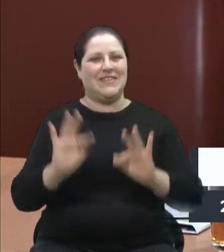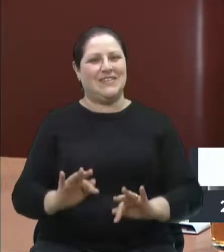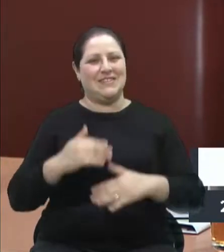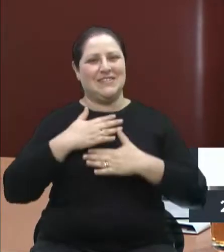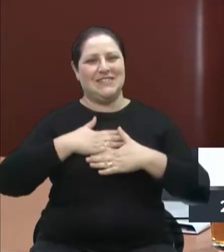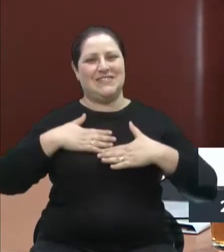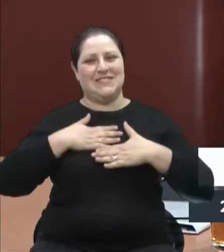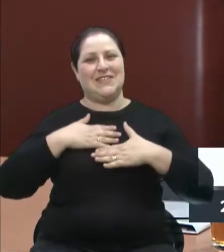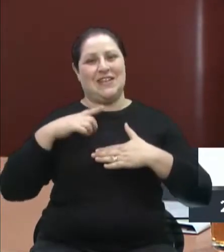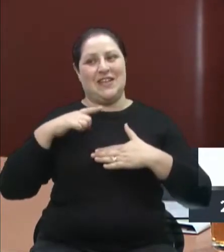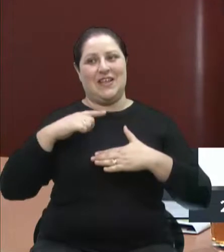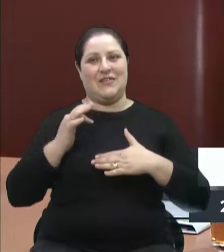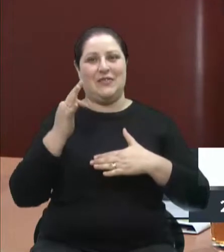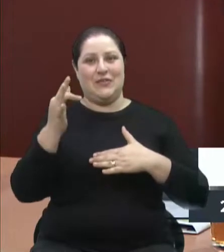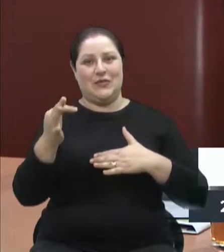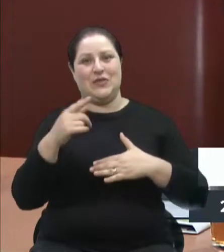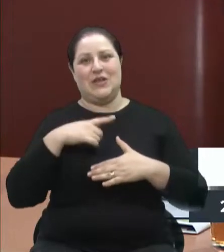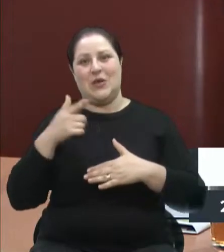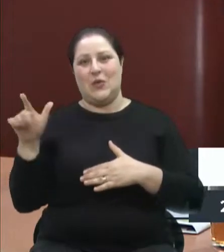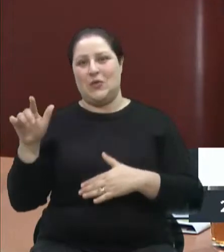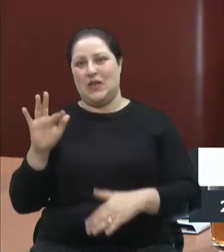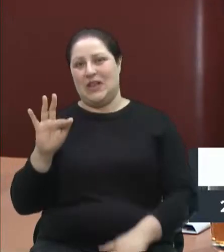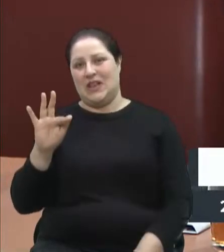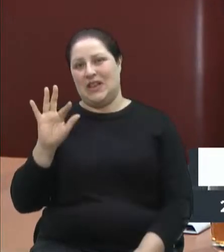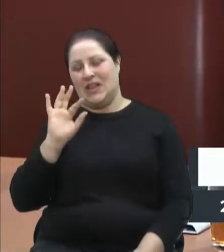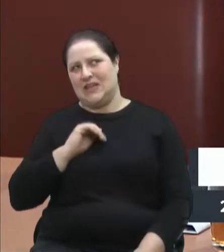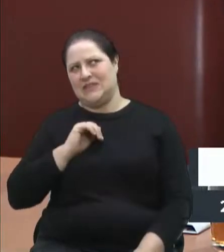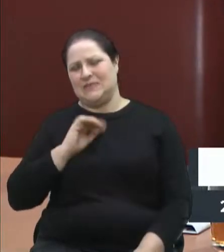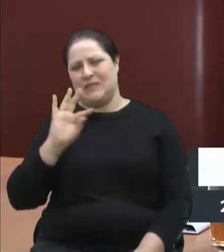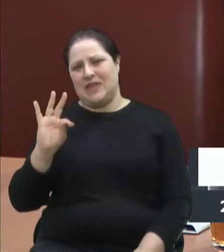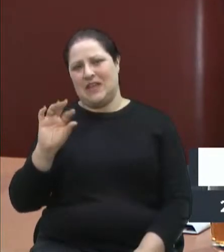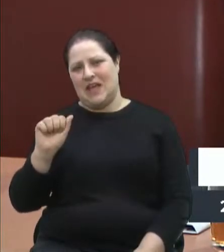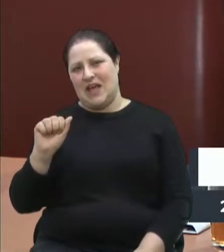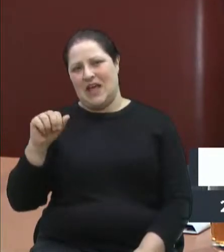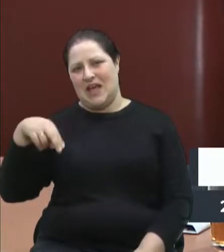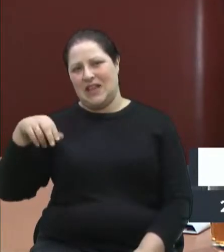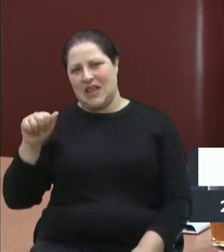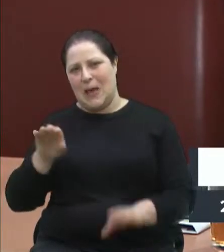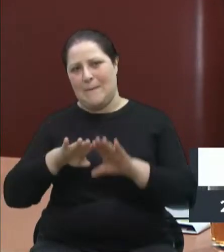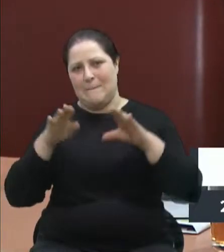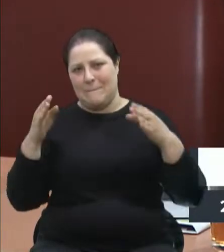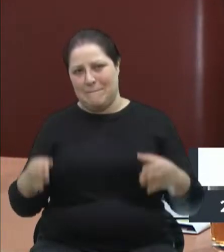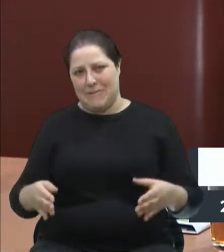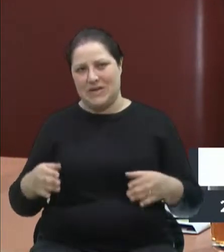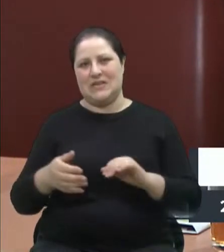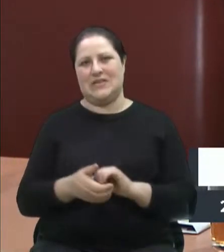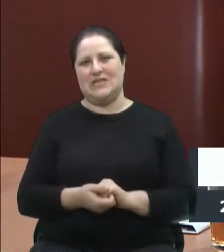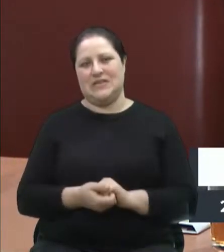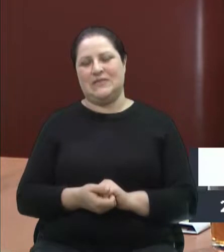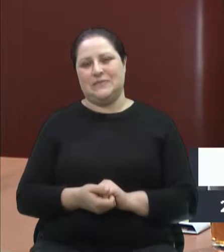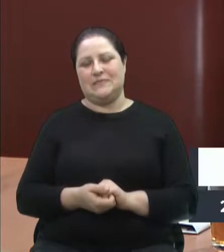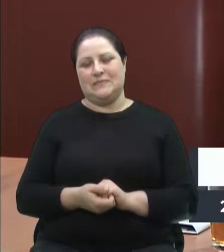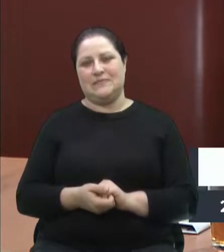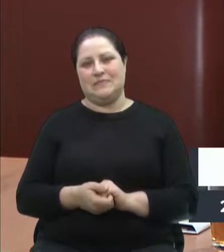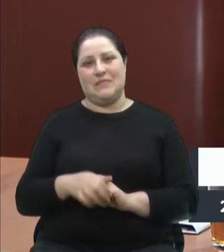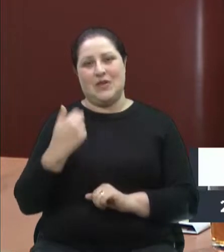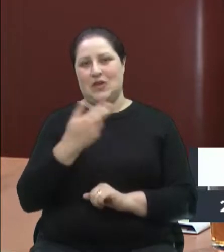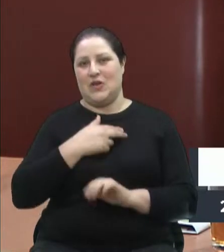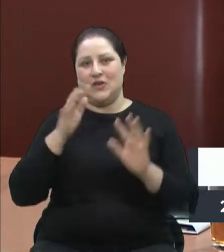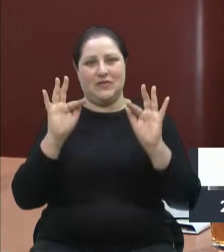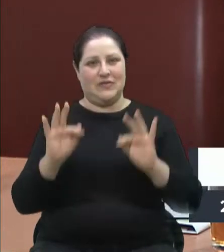vamos ter os próximos aqui o tá na mesa logo em seguida a gente vai ter também com uma cozinha aqui da Câmara de Vereadores e a gente fica feliz